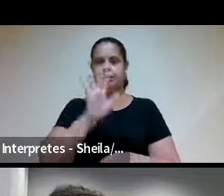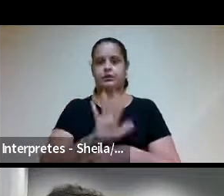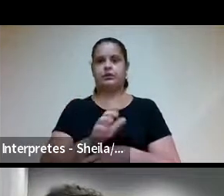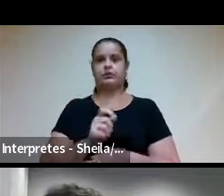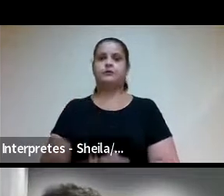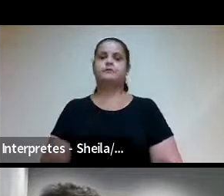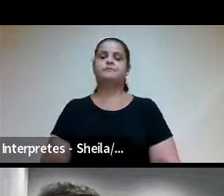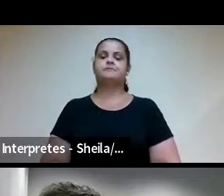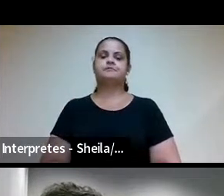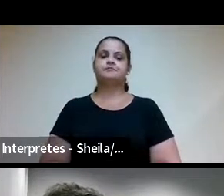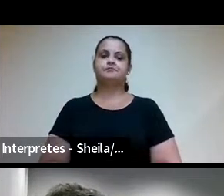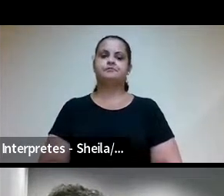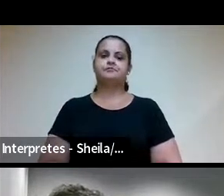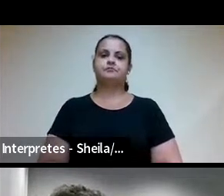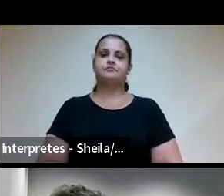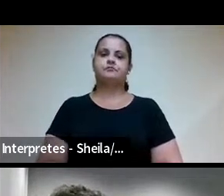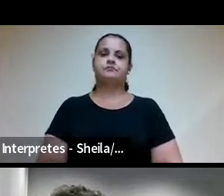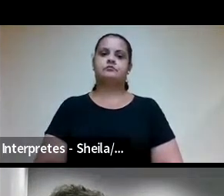tarde, doutor